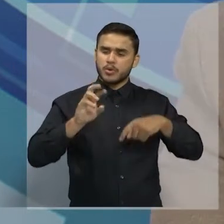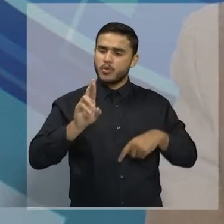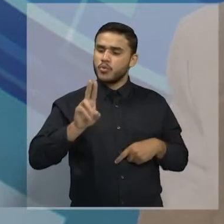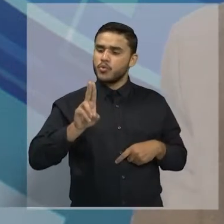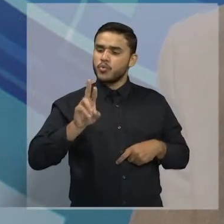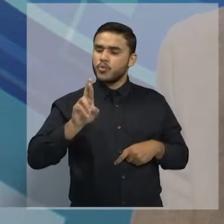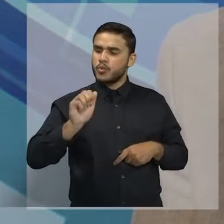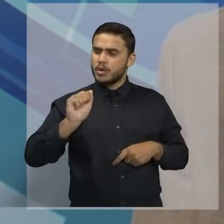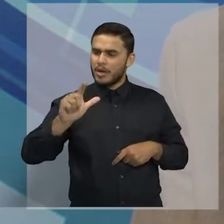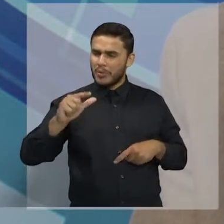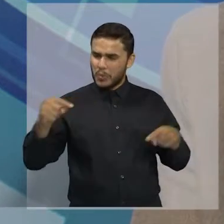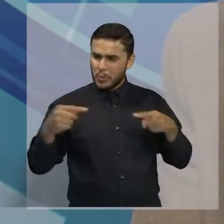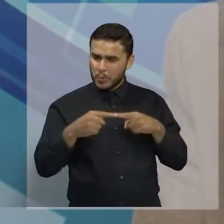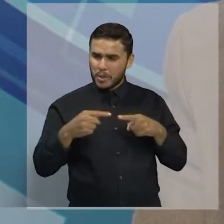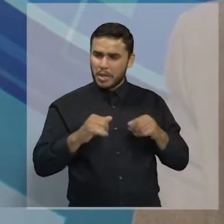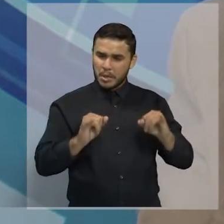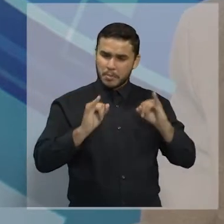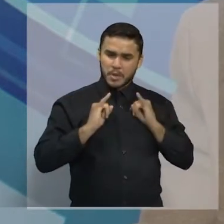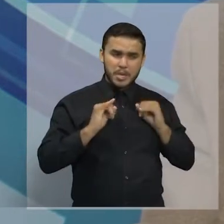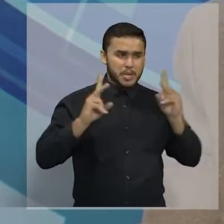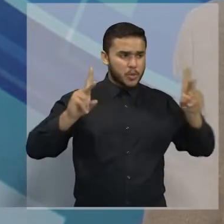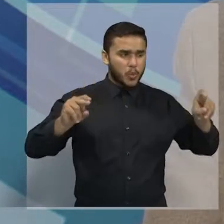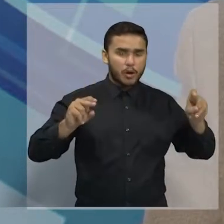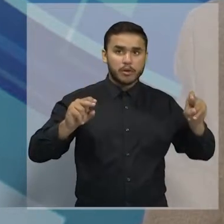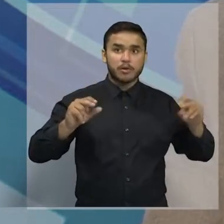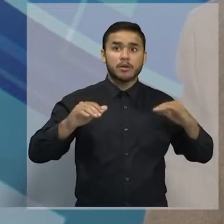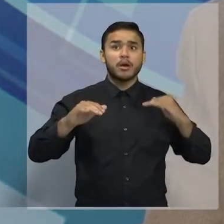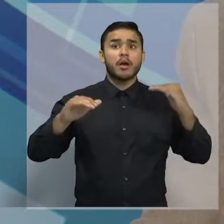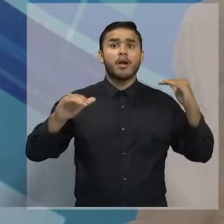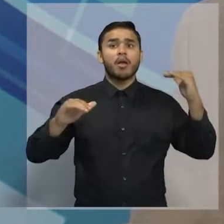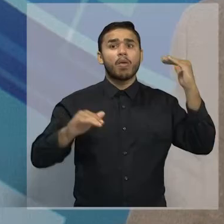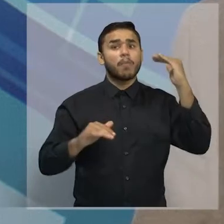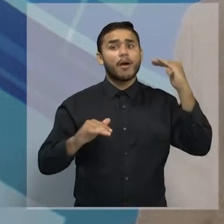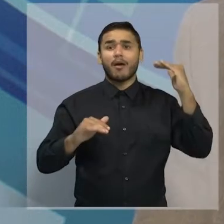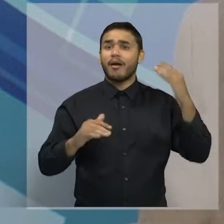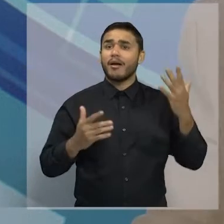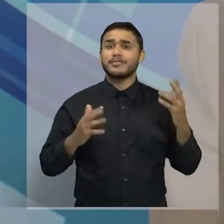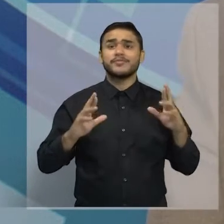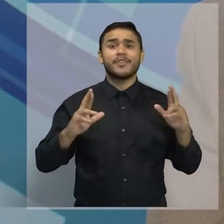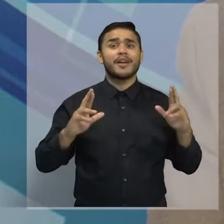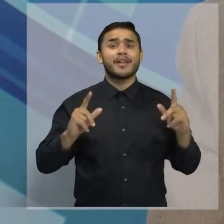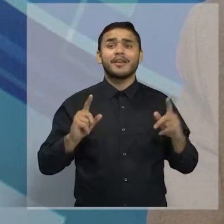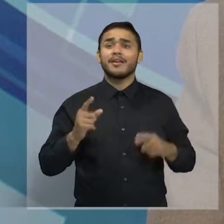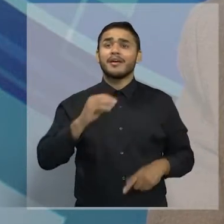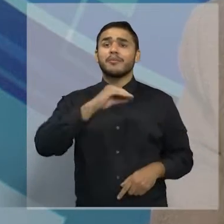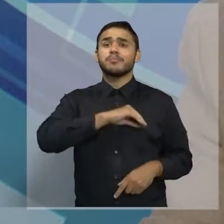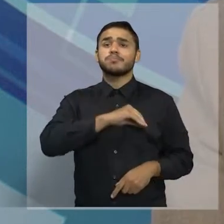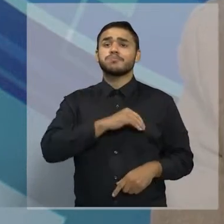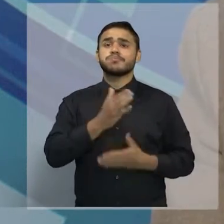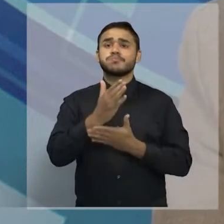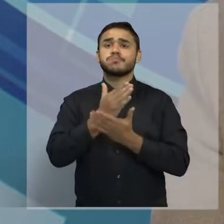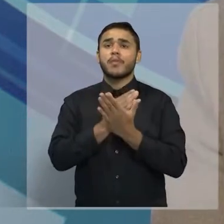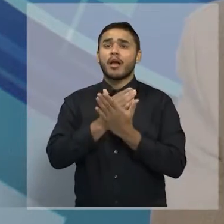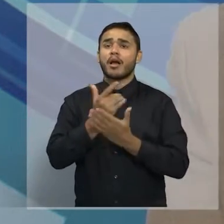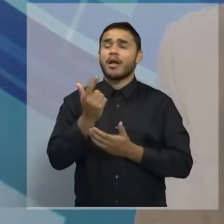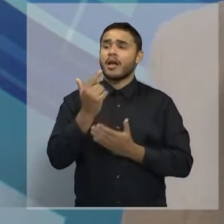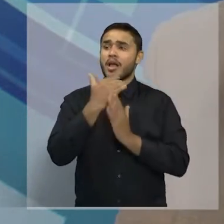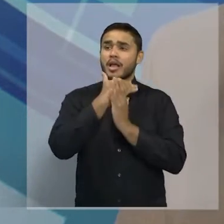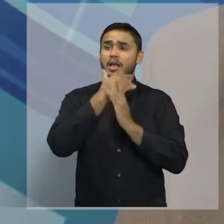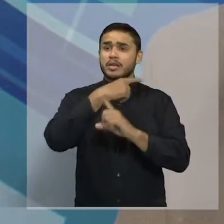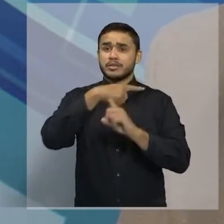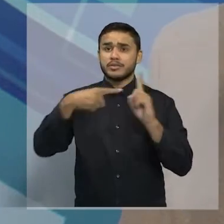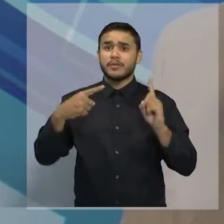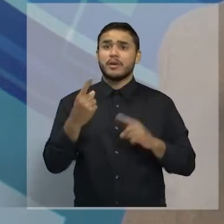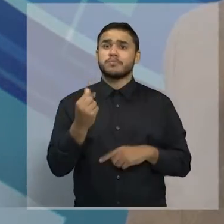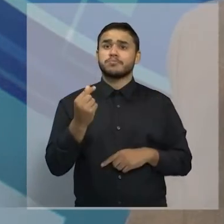a contribuição na aposentadoria rural é muito baixa, porque ali é mais um problema de assistencial do que um problema